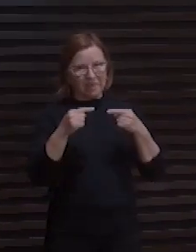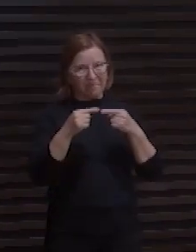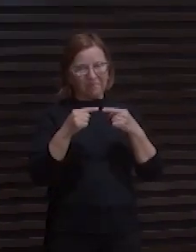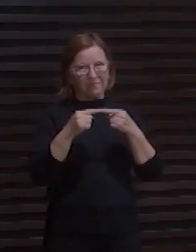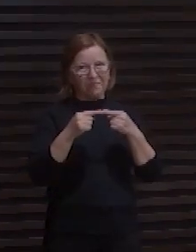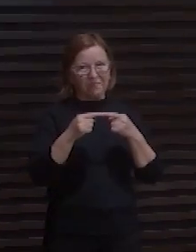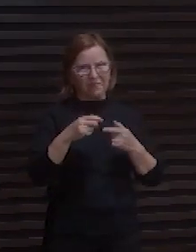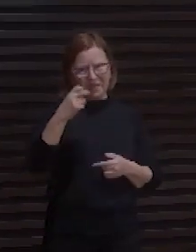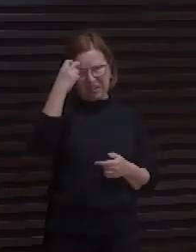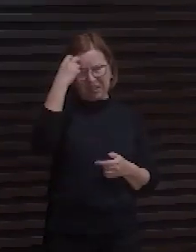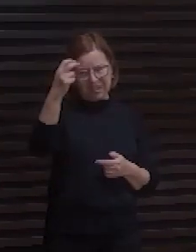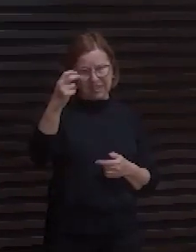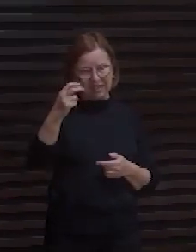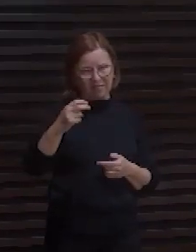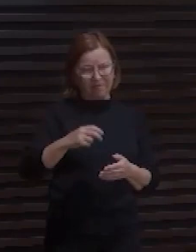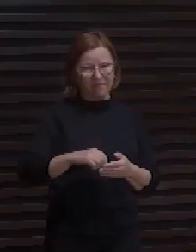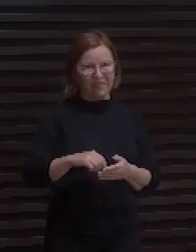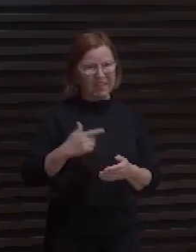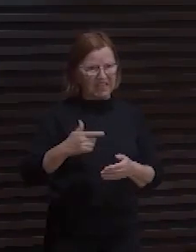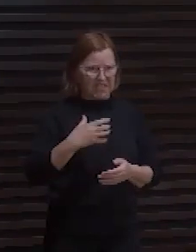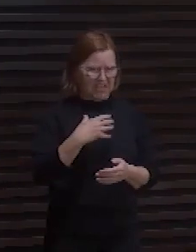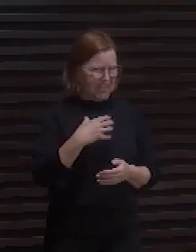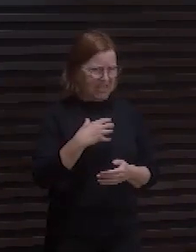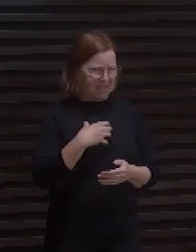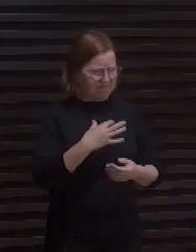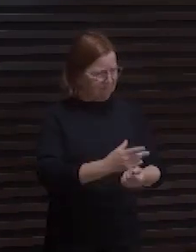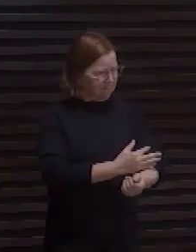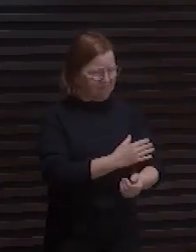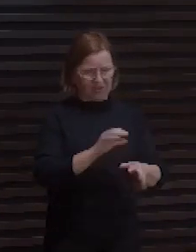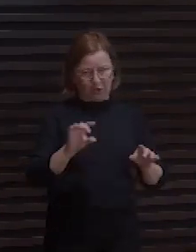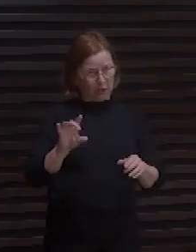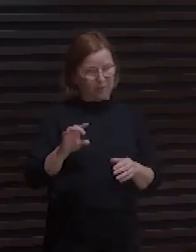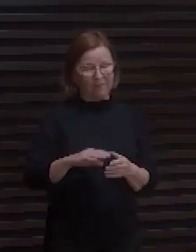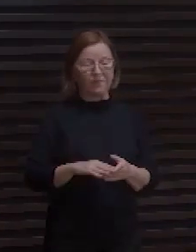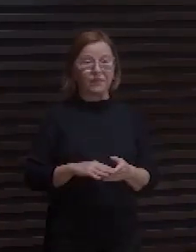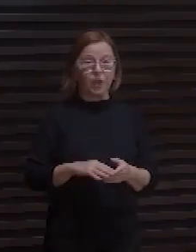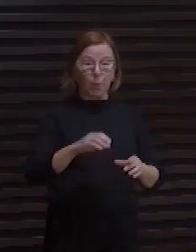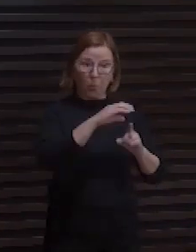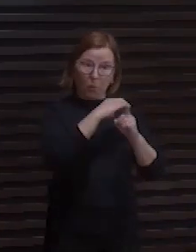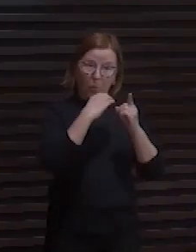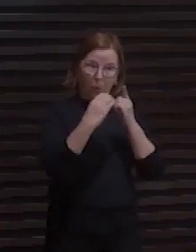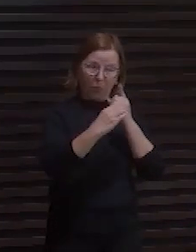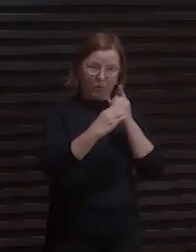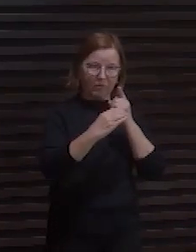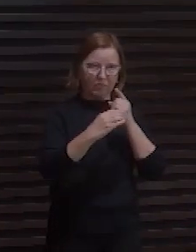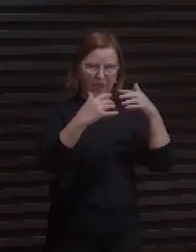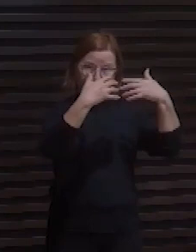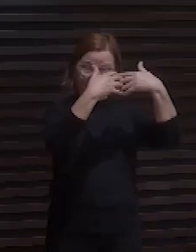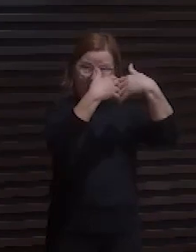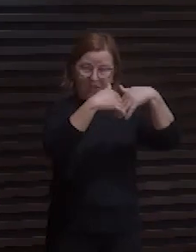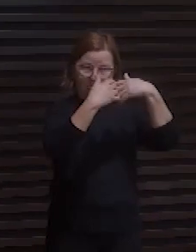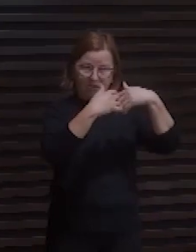sem subjetivismos e sem sentimentalismos. O culto é racional. O culto não é